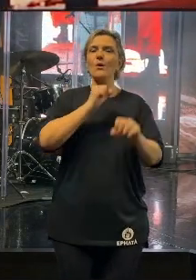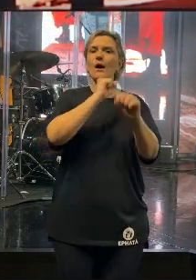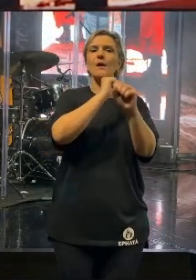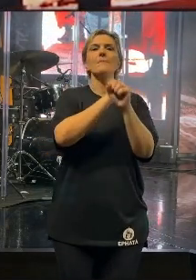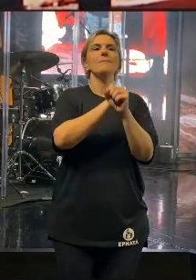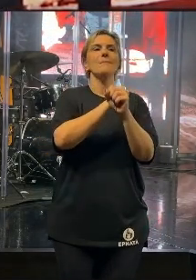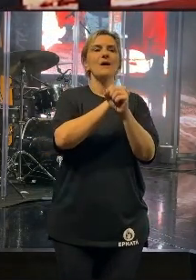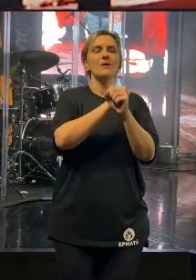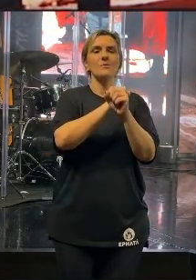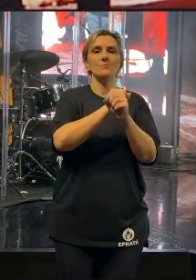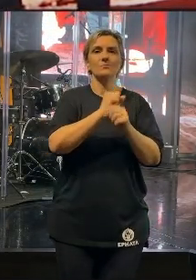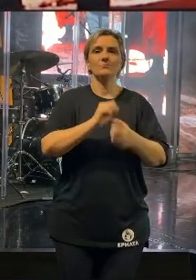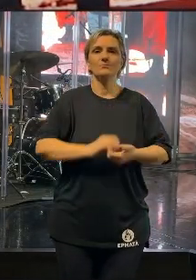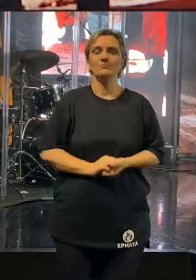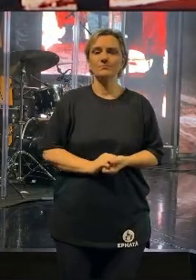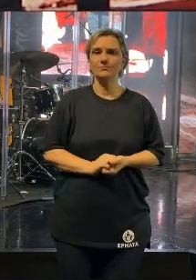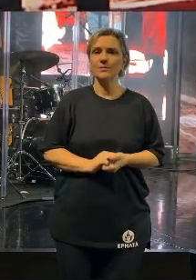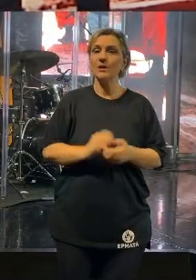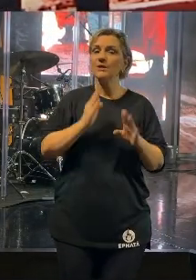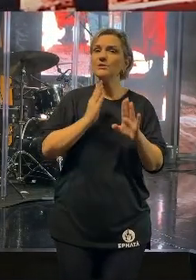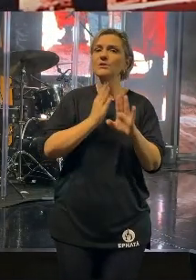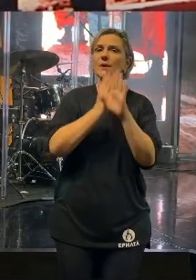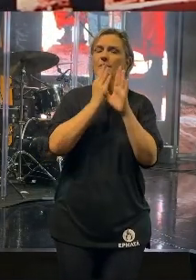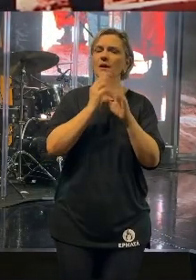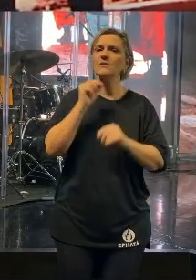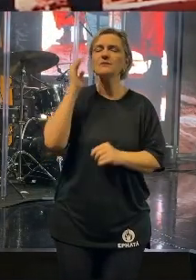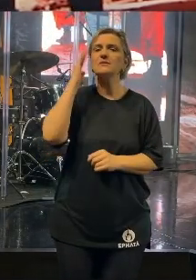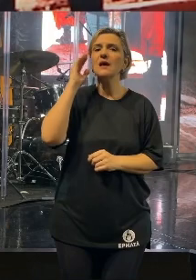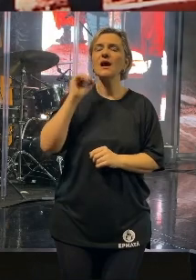Paulo. De repente, sabe o que é que